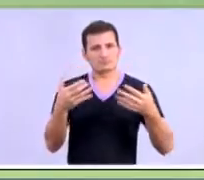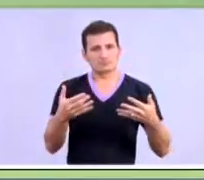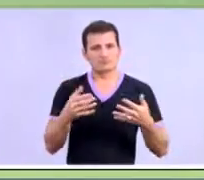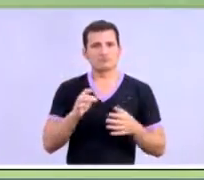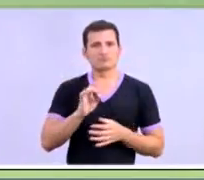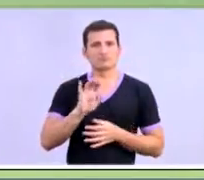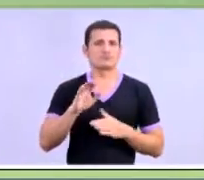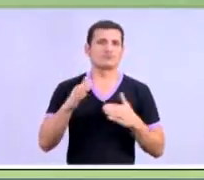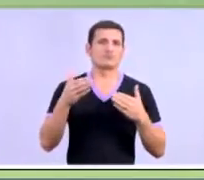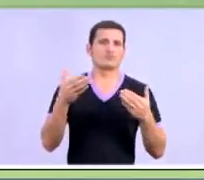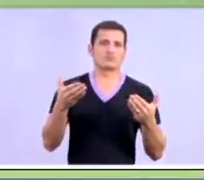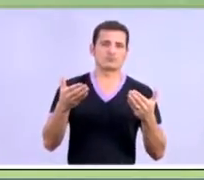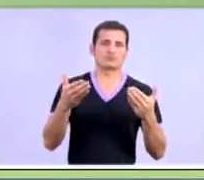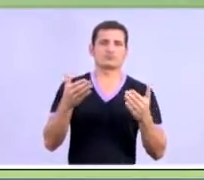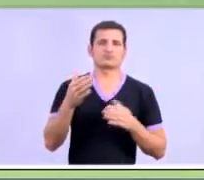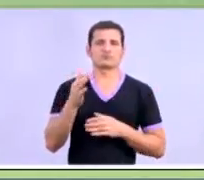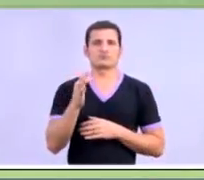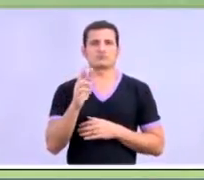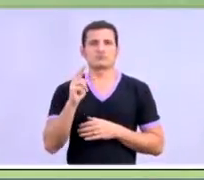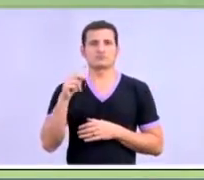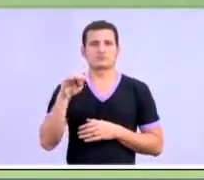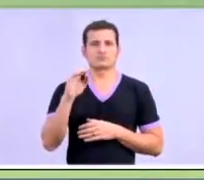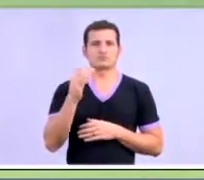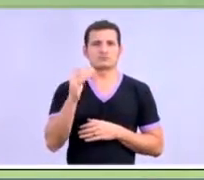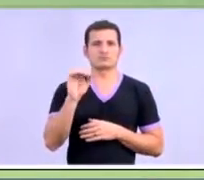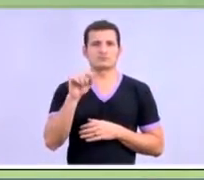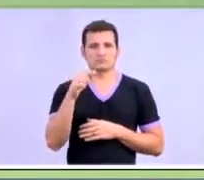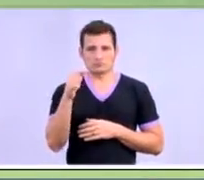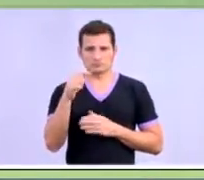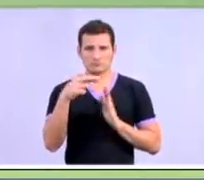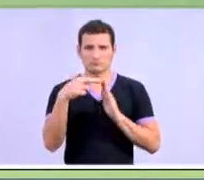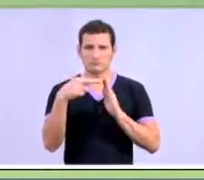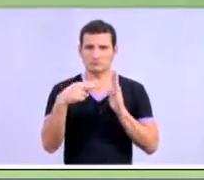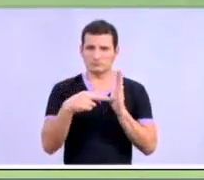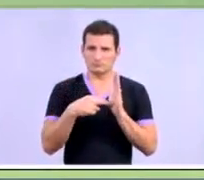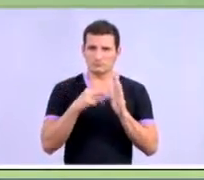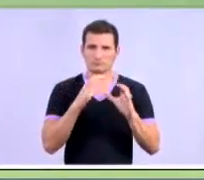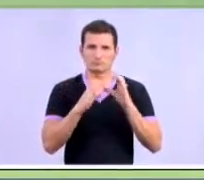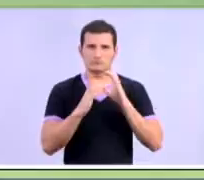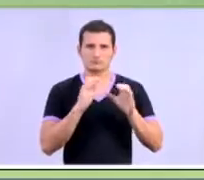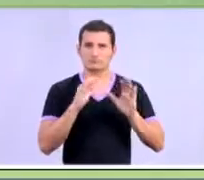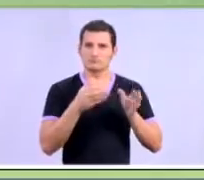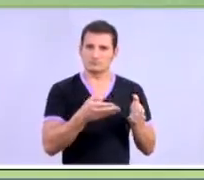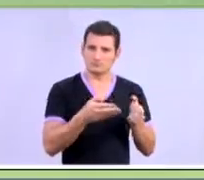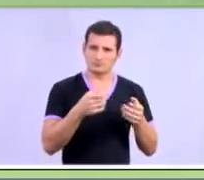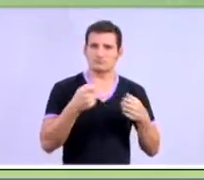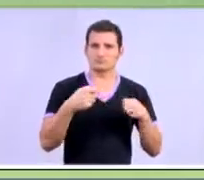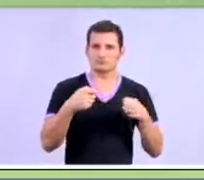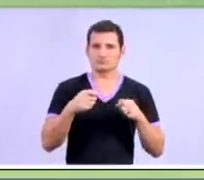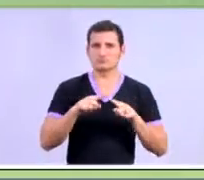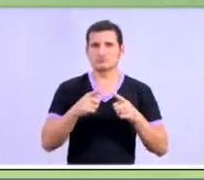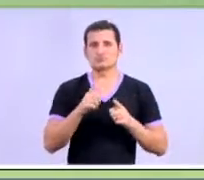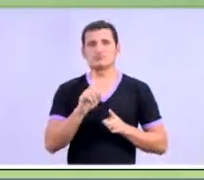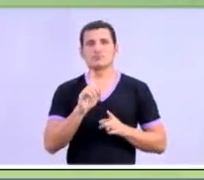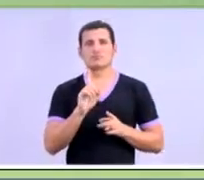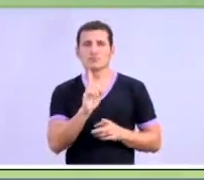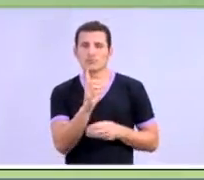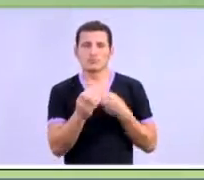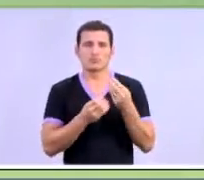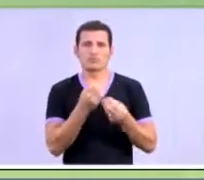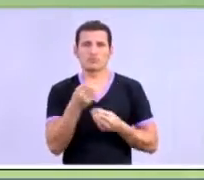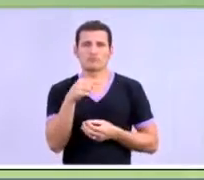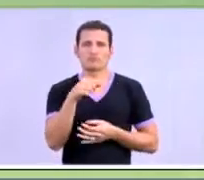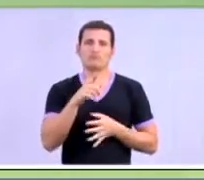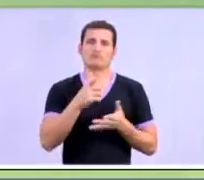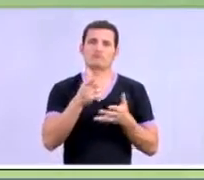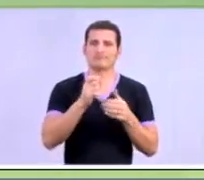funções de uma regra de comunicação específica são necessárias, mas não como elas devem ser